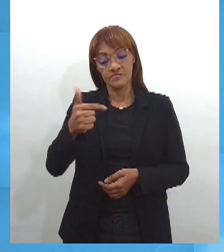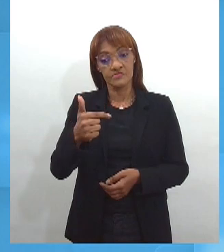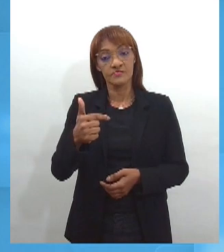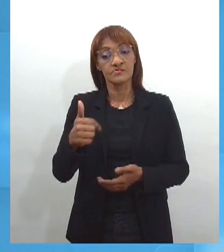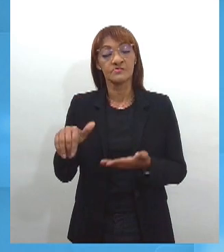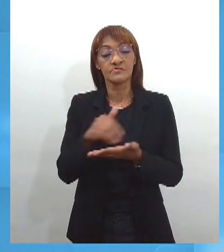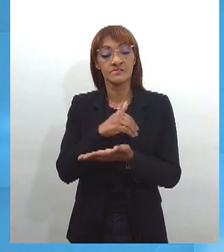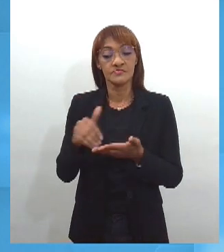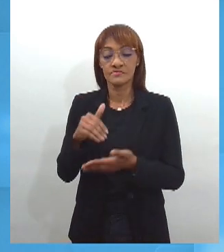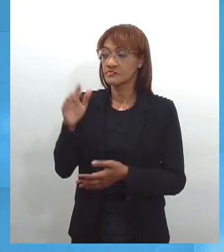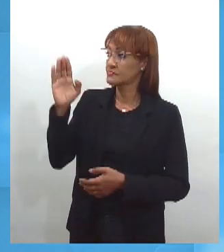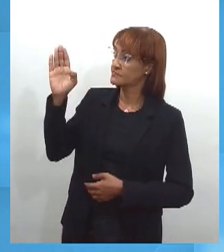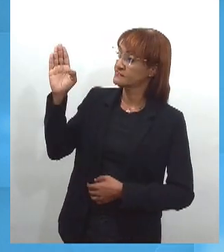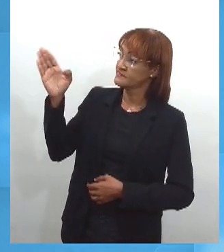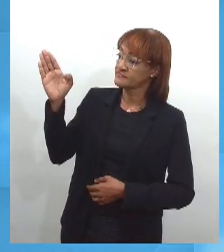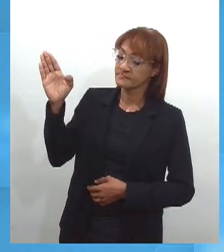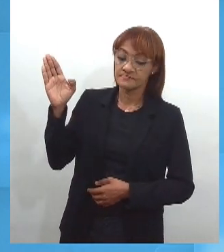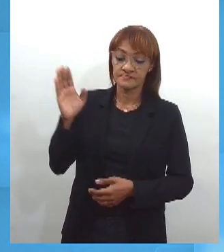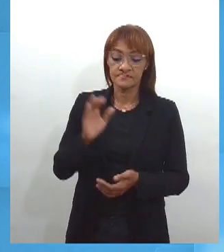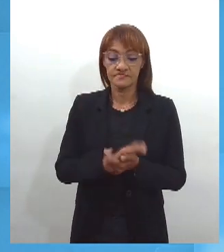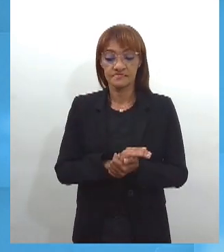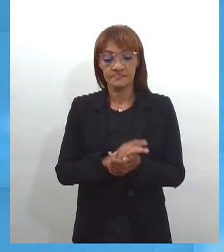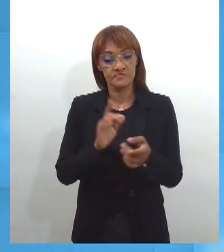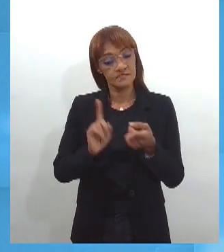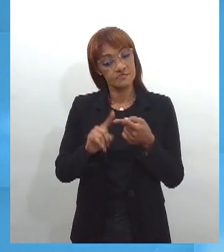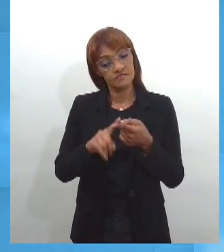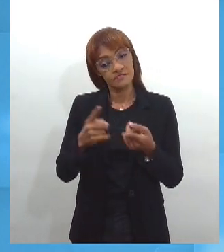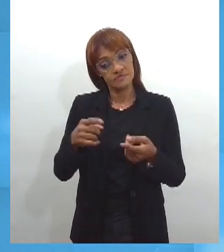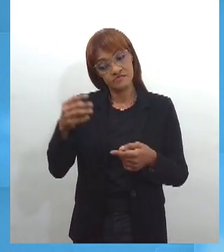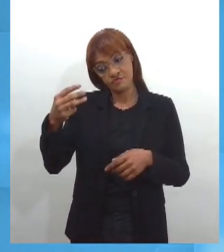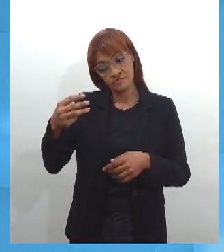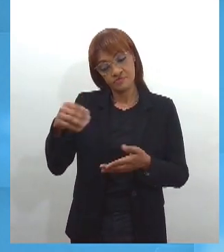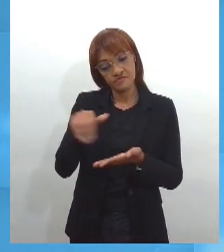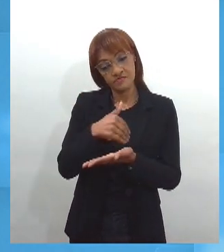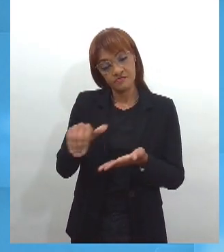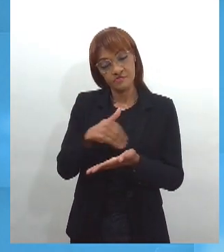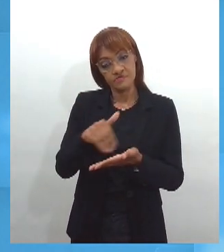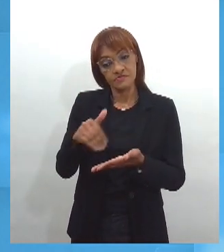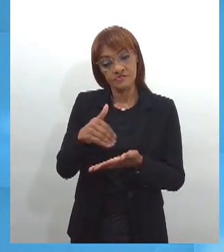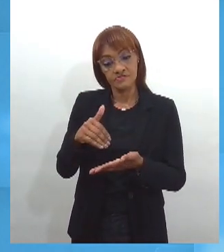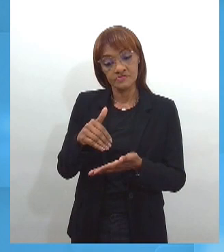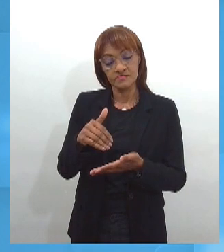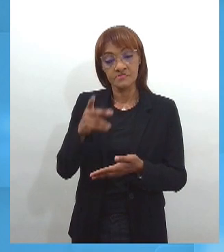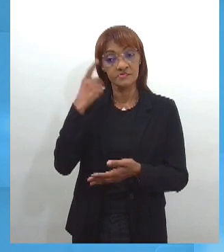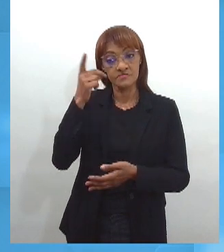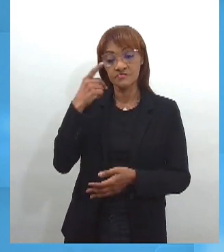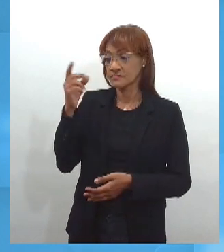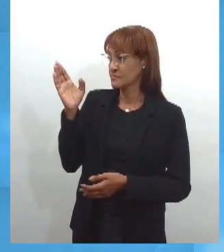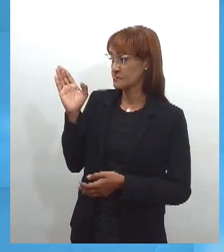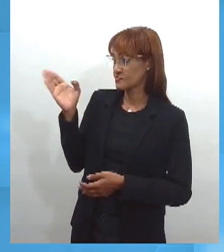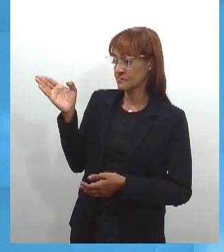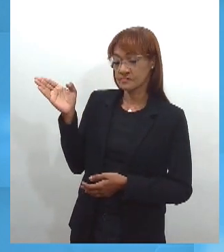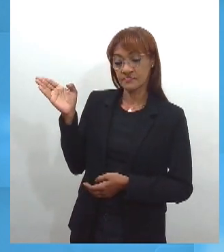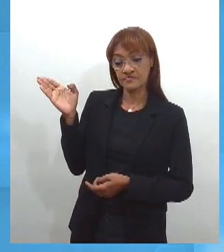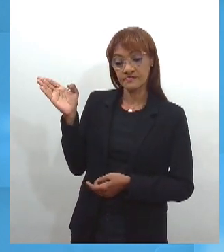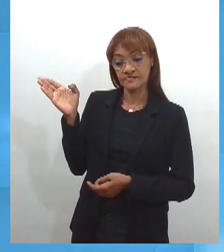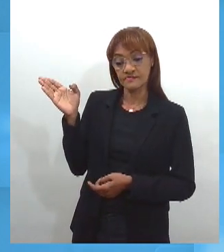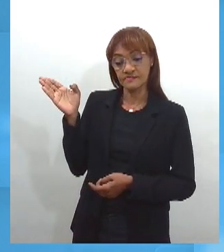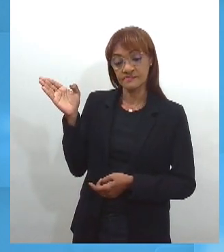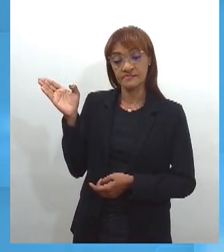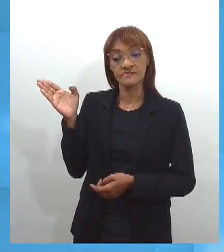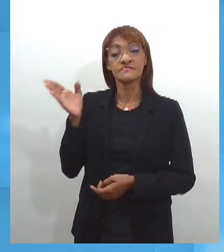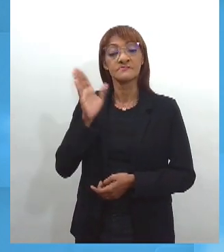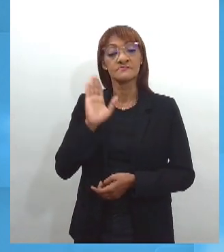Carminha Paiva, do Republicanos, terceira secretária. E o deputado Geórgio Passos, do Cidadania, como